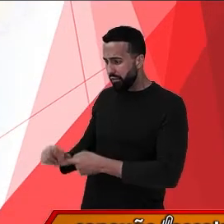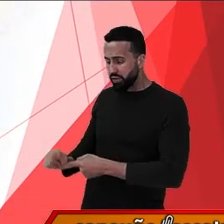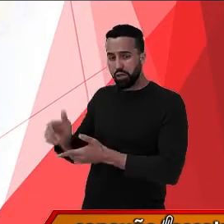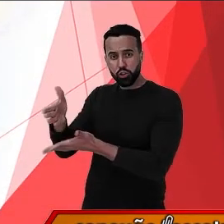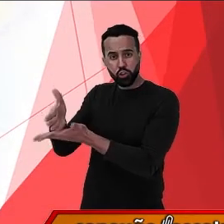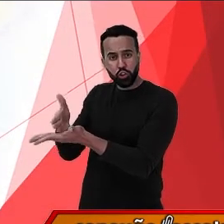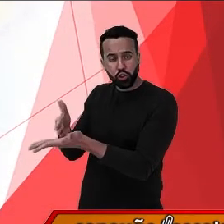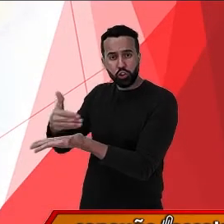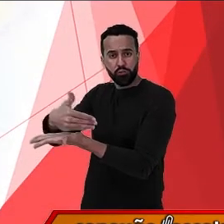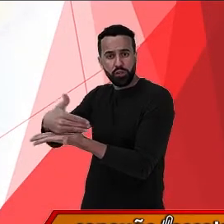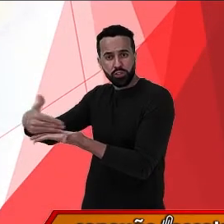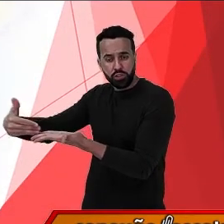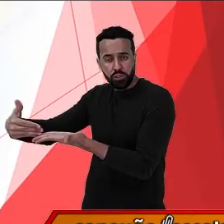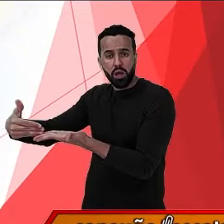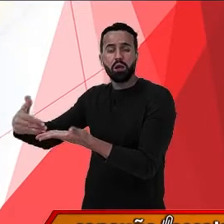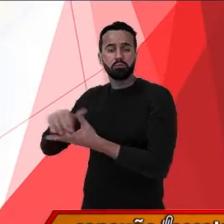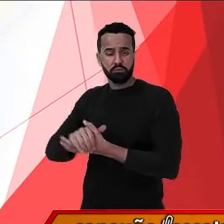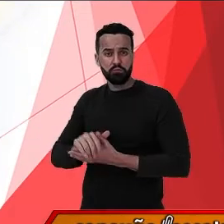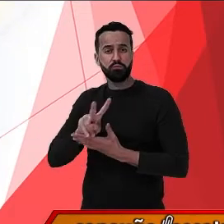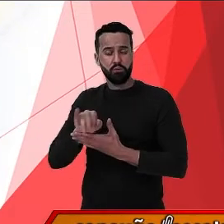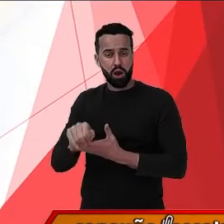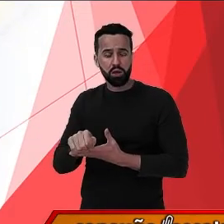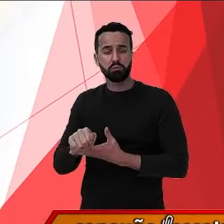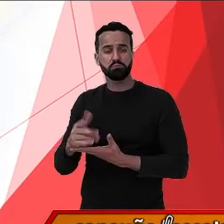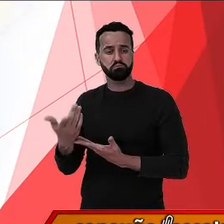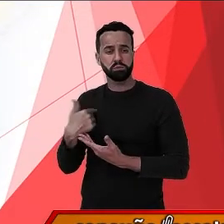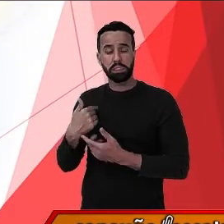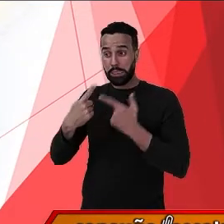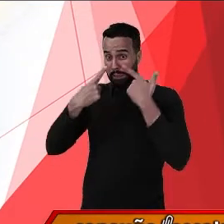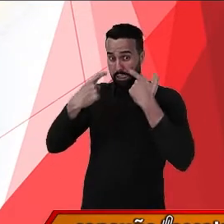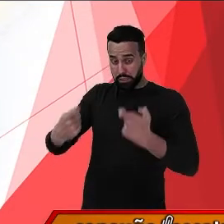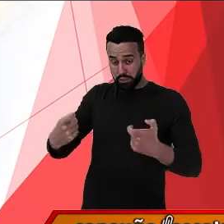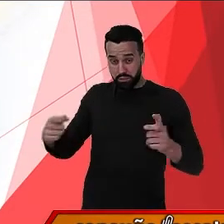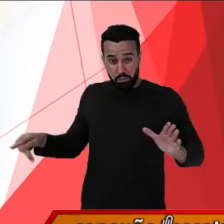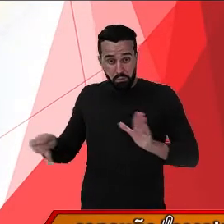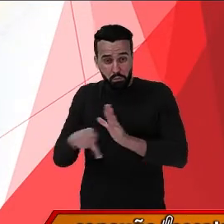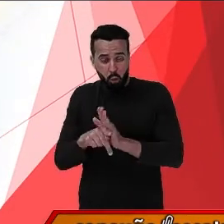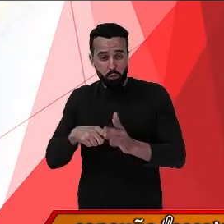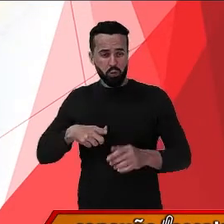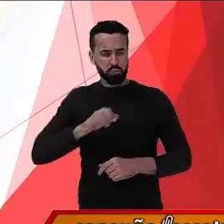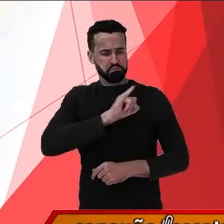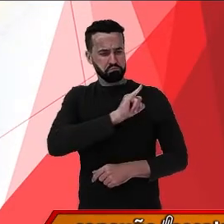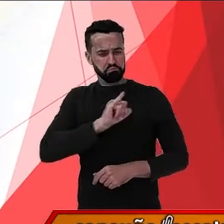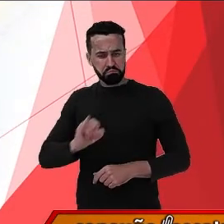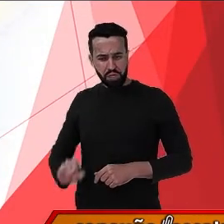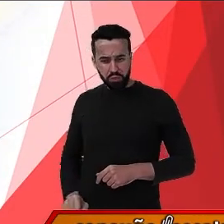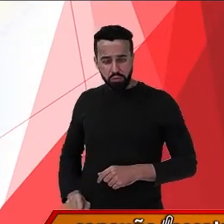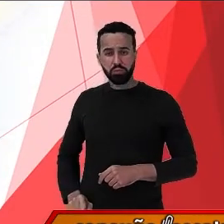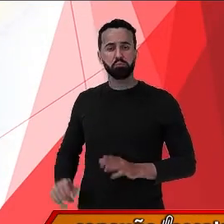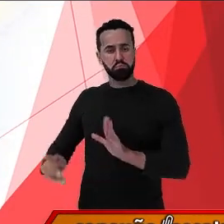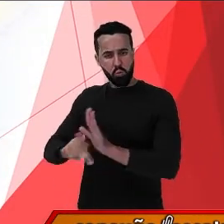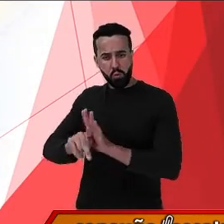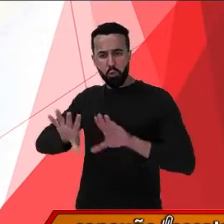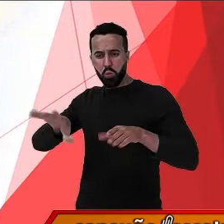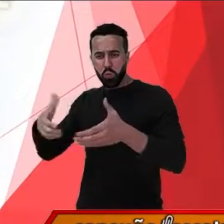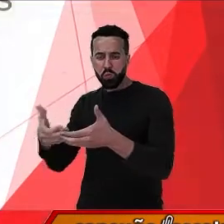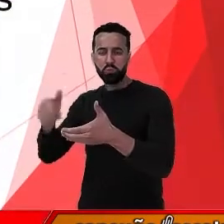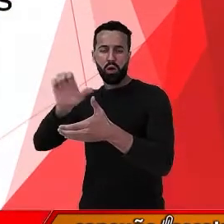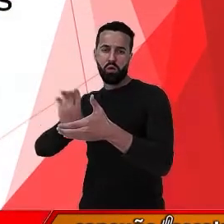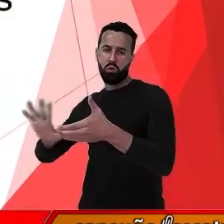europeias, dividindo o continente africano de acordo com os interesses imperialistas dos europeus.